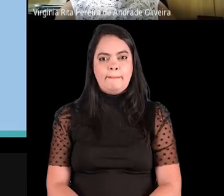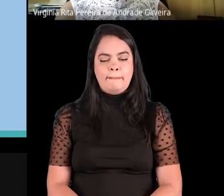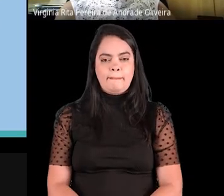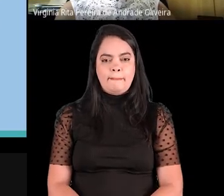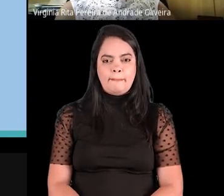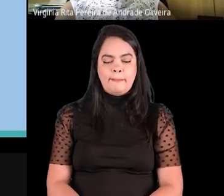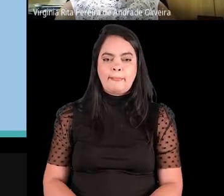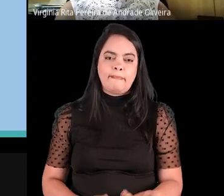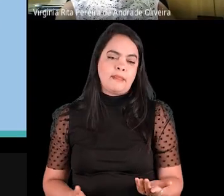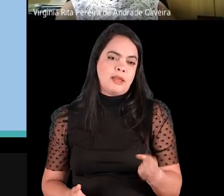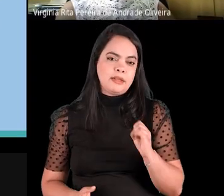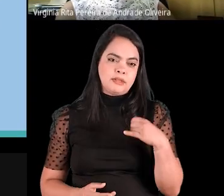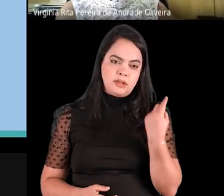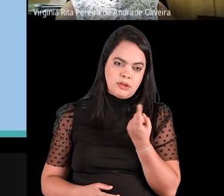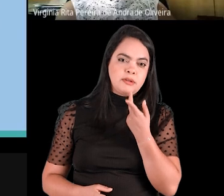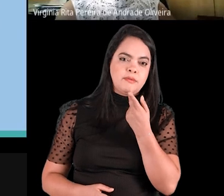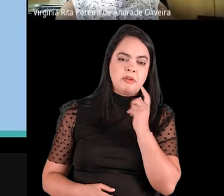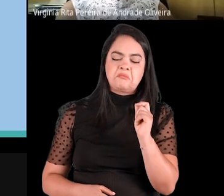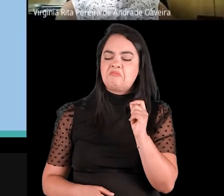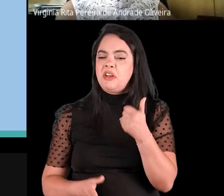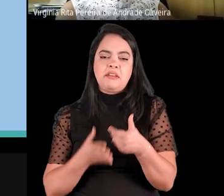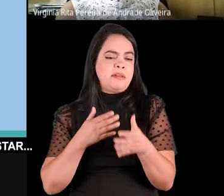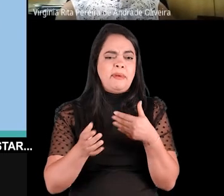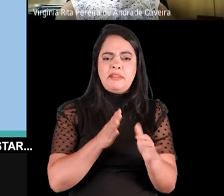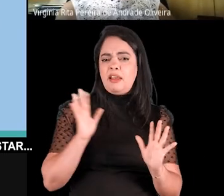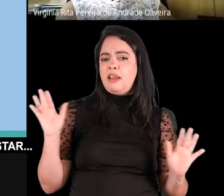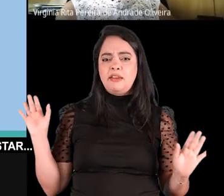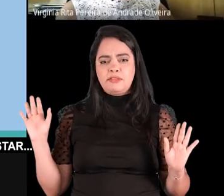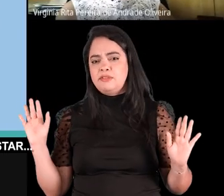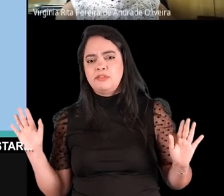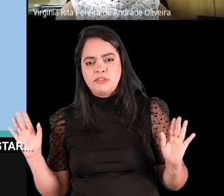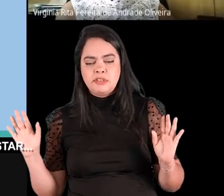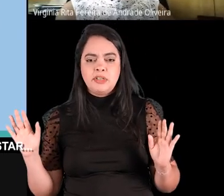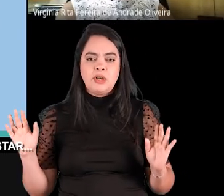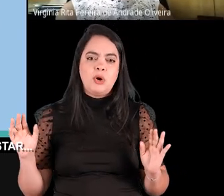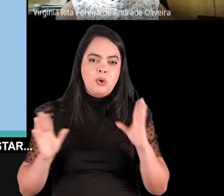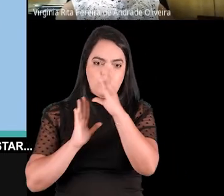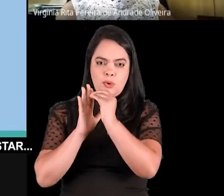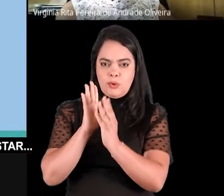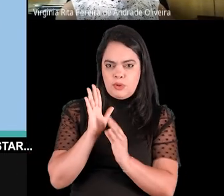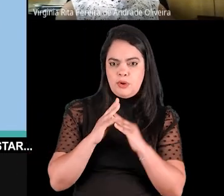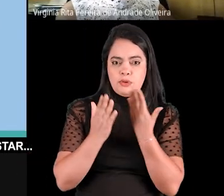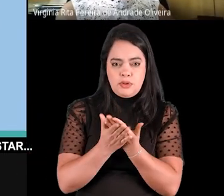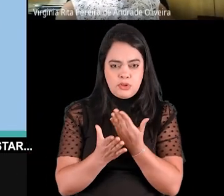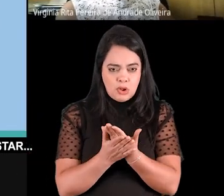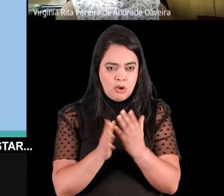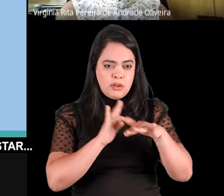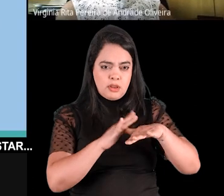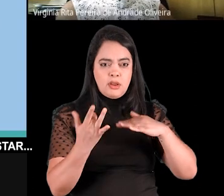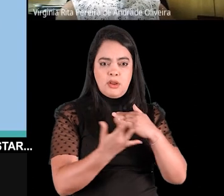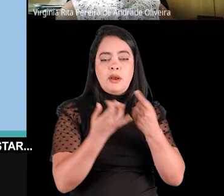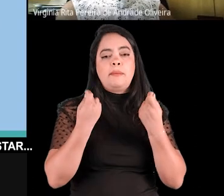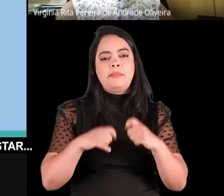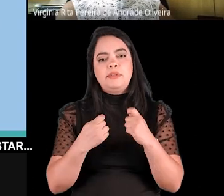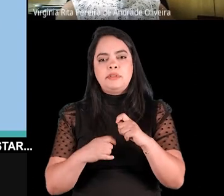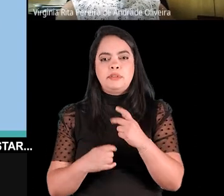de outras pessoas, né? E aí esse conteúdo que estava sendo veiculado pelas escolas nessas redes sociais, ele precisaria de